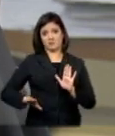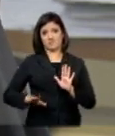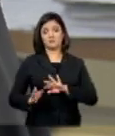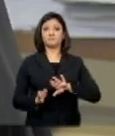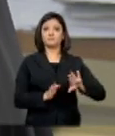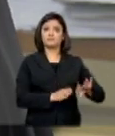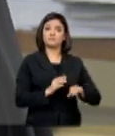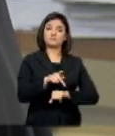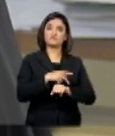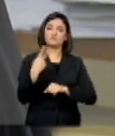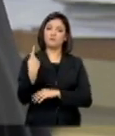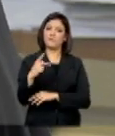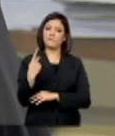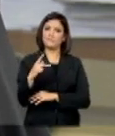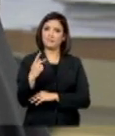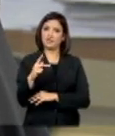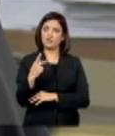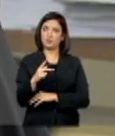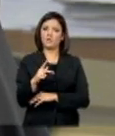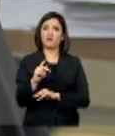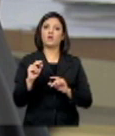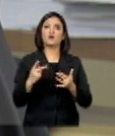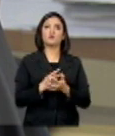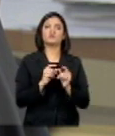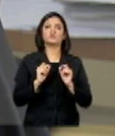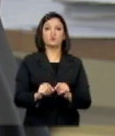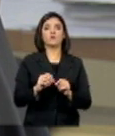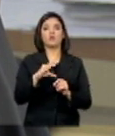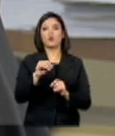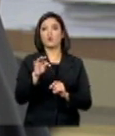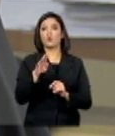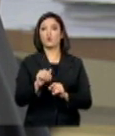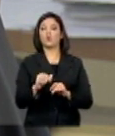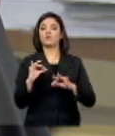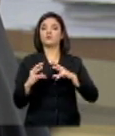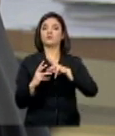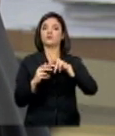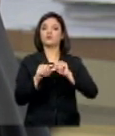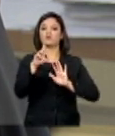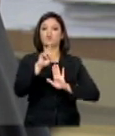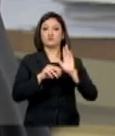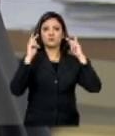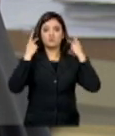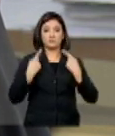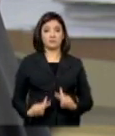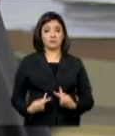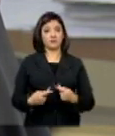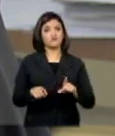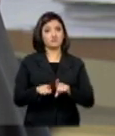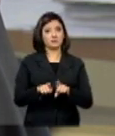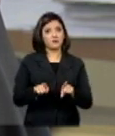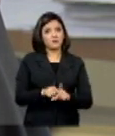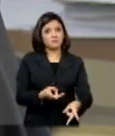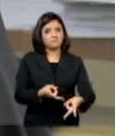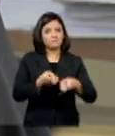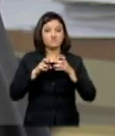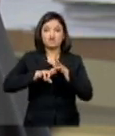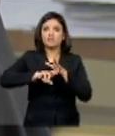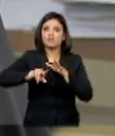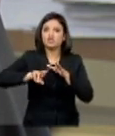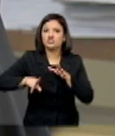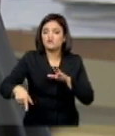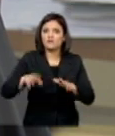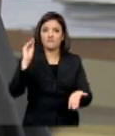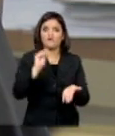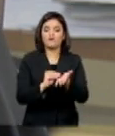corte interamericana de direitos humanos declarou a violação do universo tem limites da convenção a americana em virtude das condições